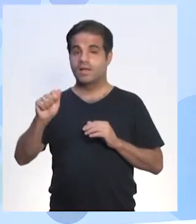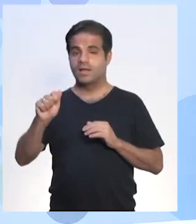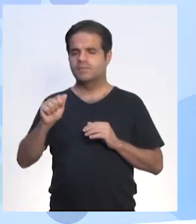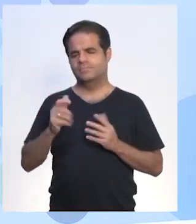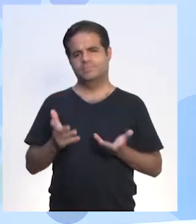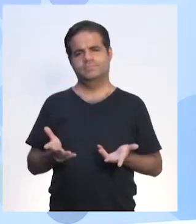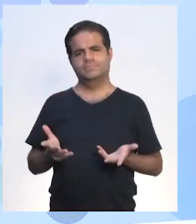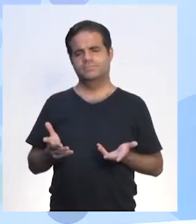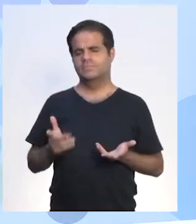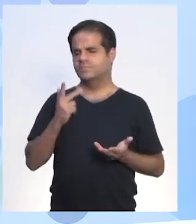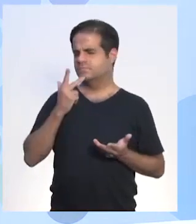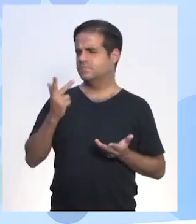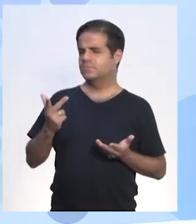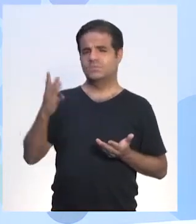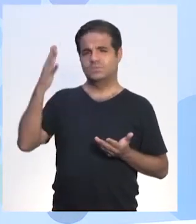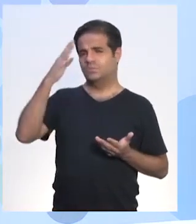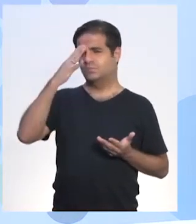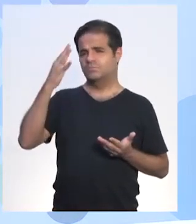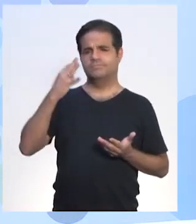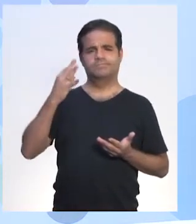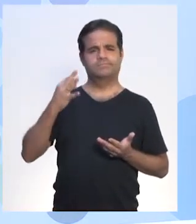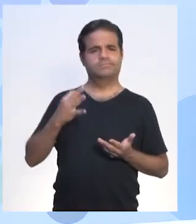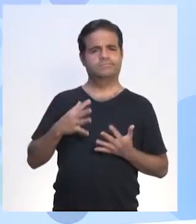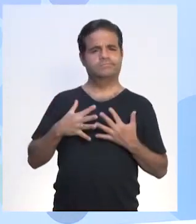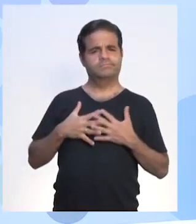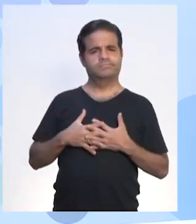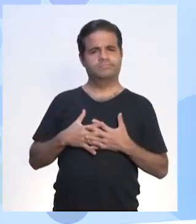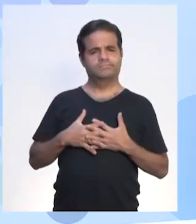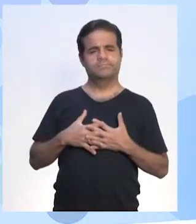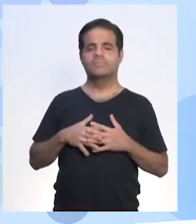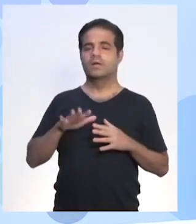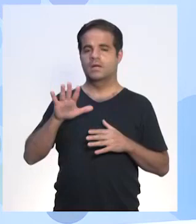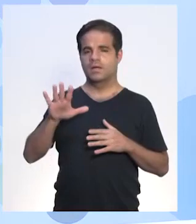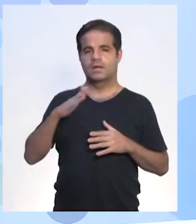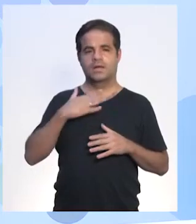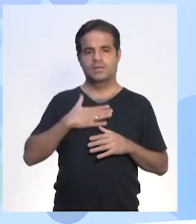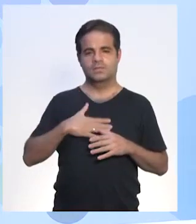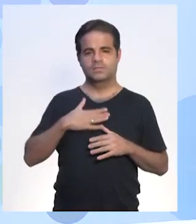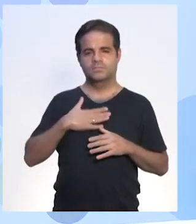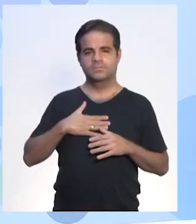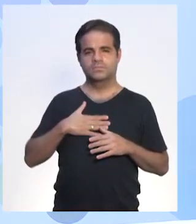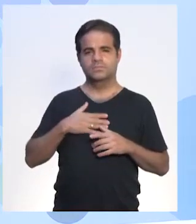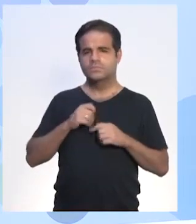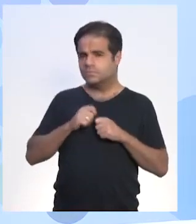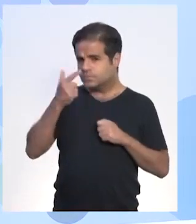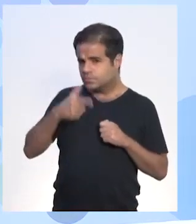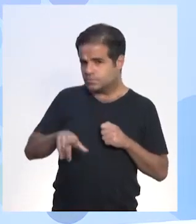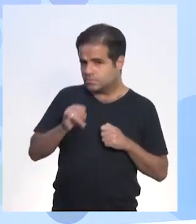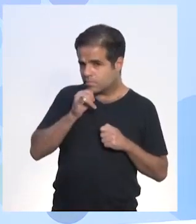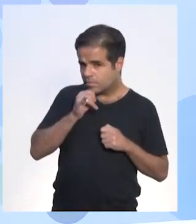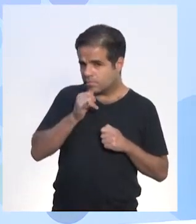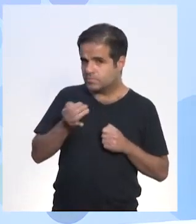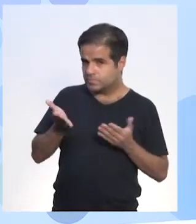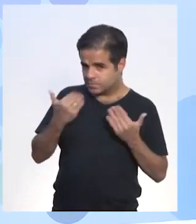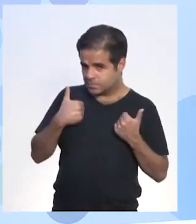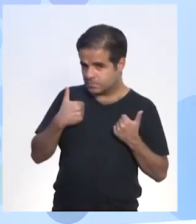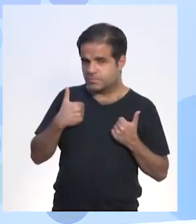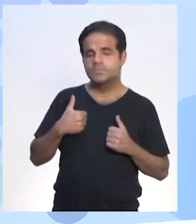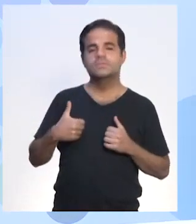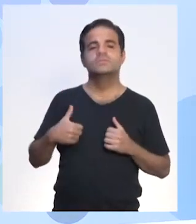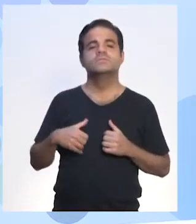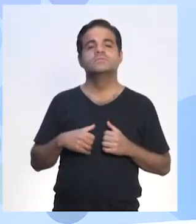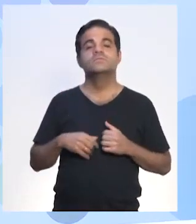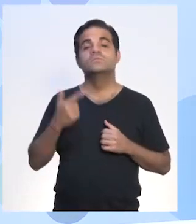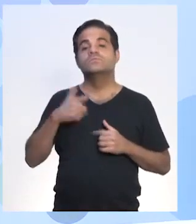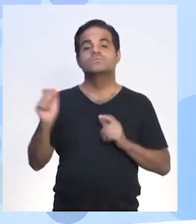vai falar assim para mim, professora, não entendi ainda não. Calma. Vamos fazer mais um exemplo? Então, por